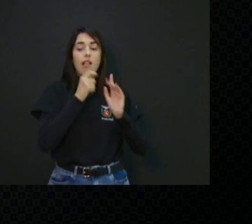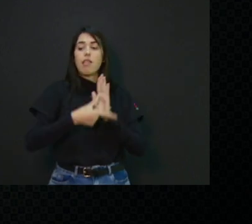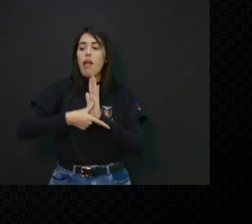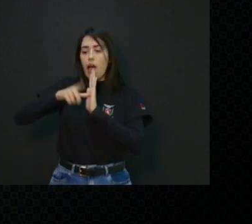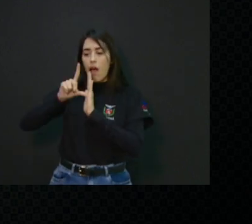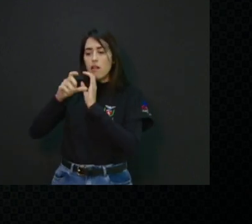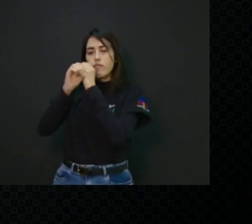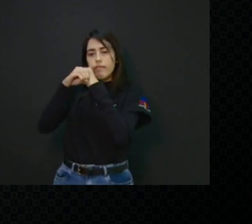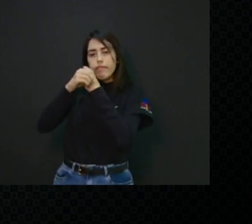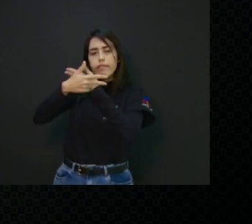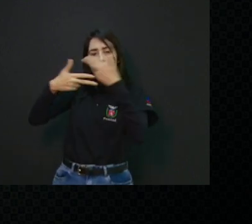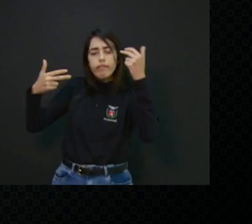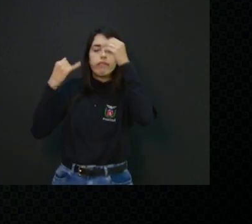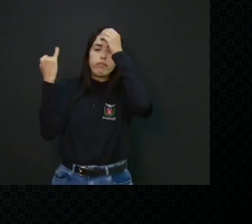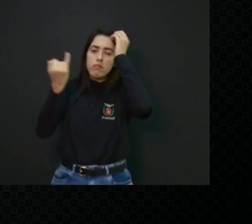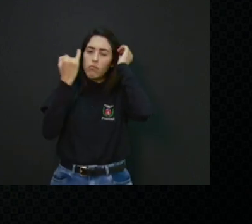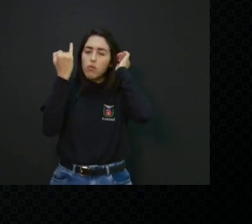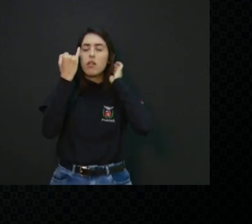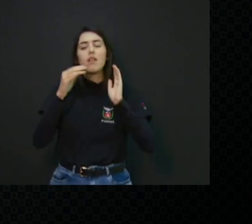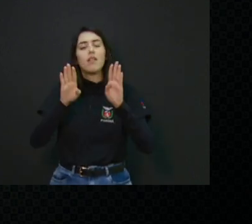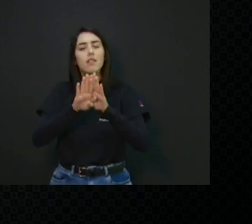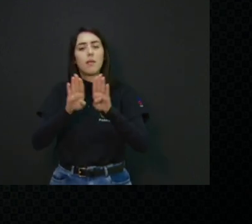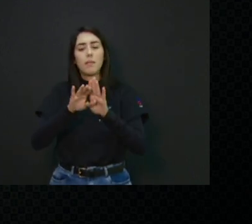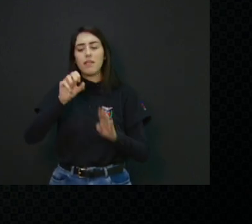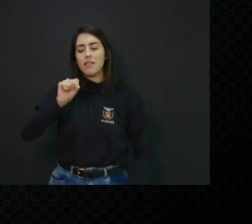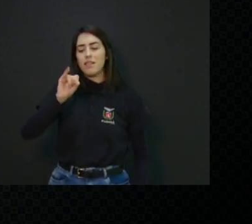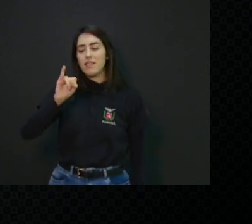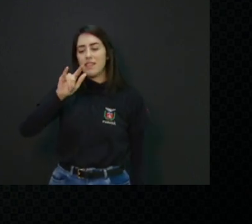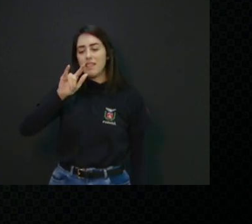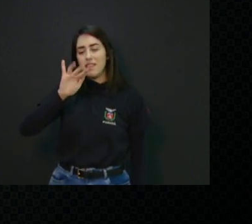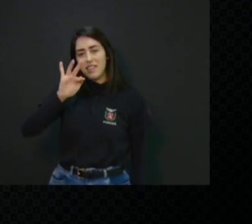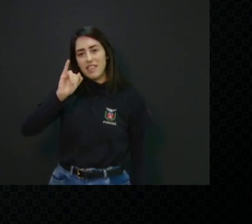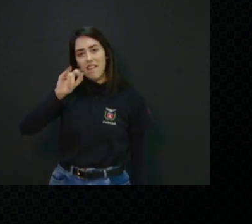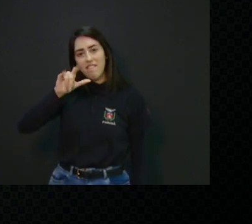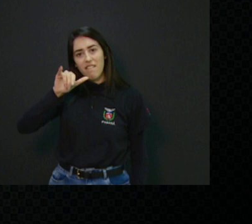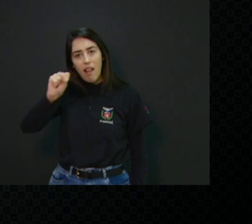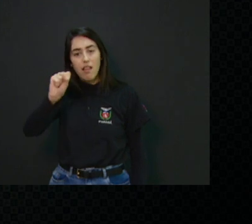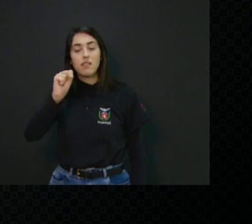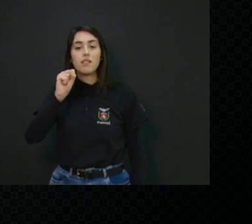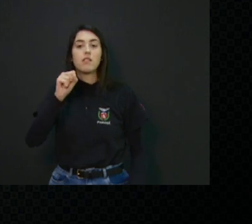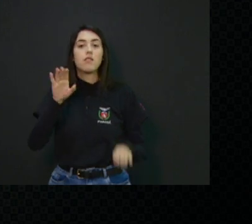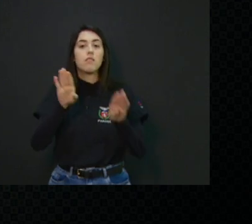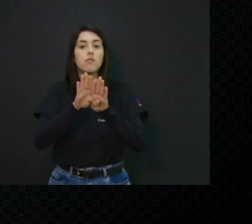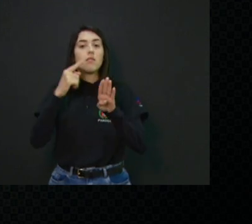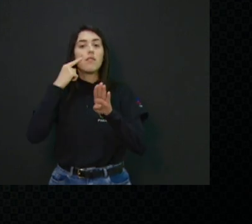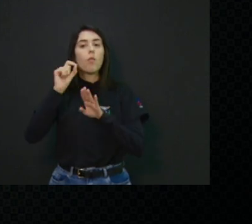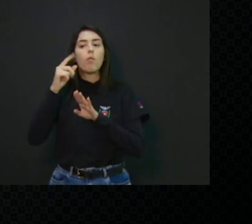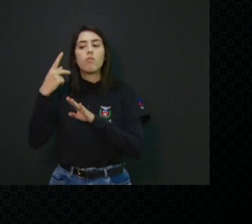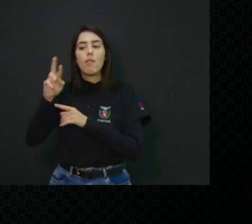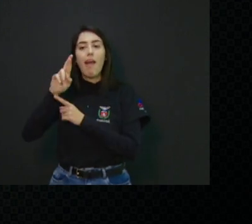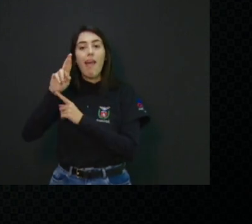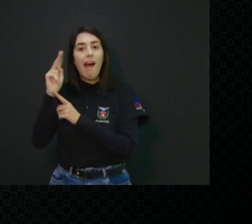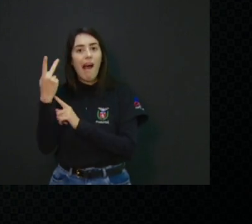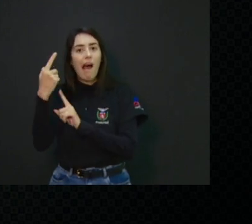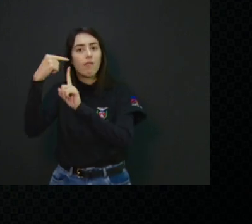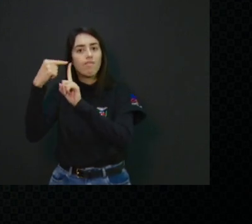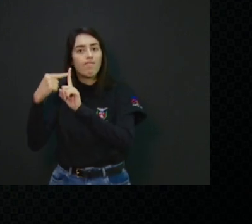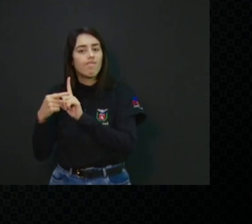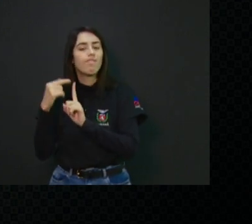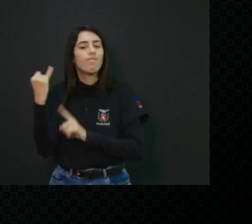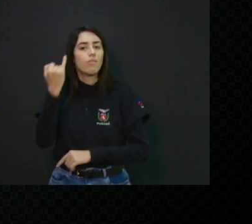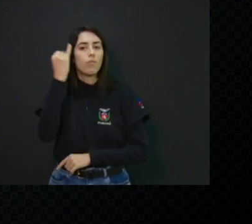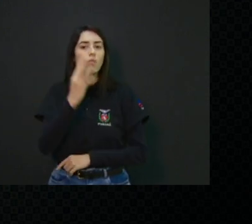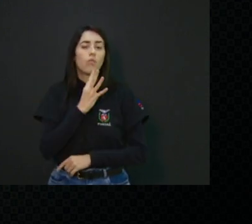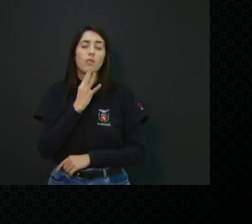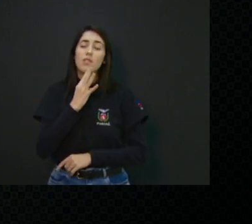toxoplasmose, é a questão da sífilis, né? Verificar essa questão do fator RH, né? Então, sim. a prevenção é a base